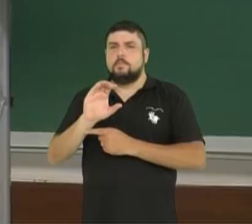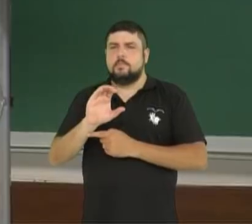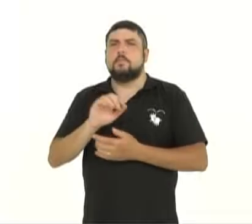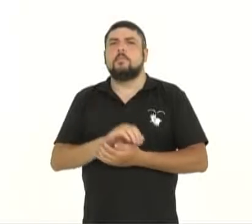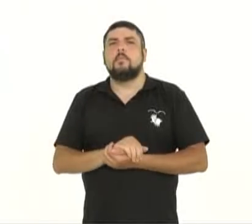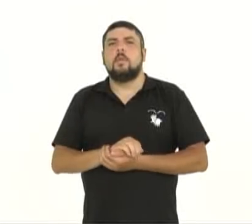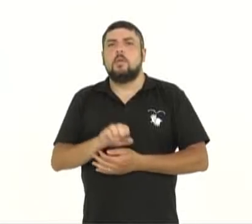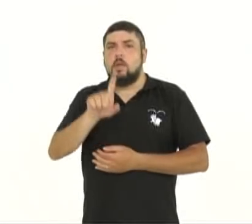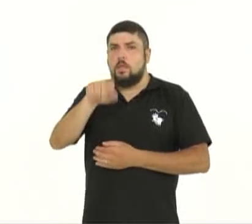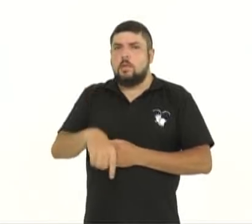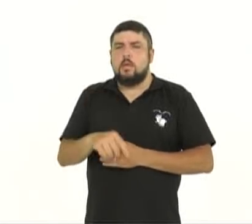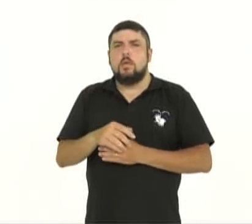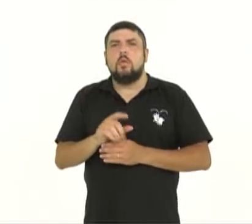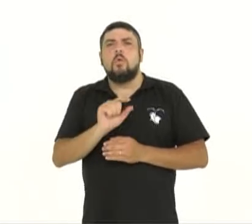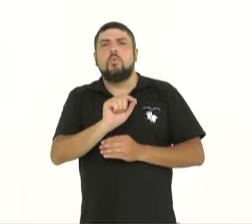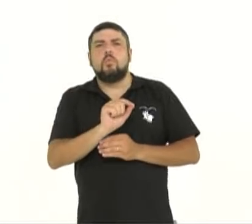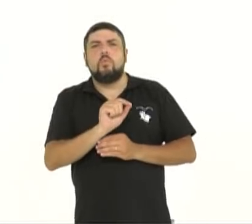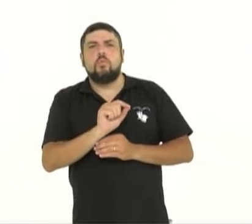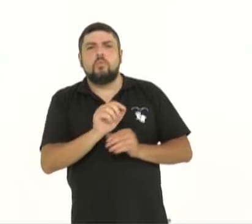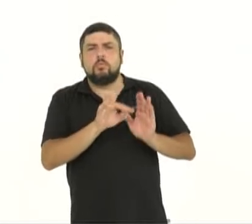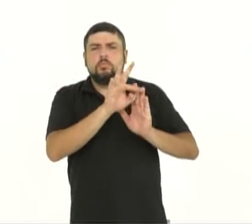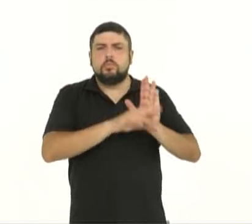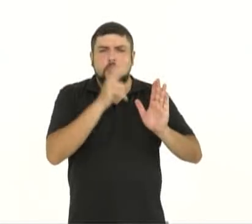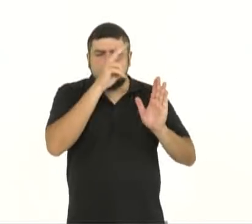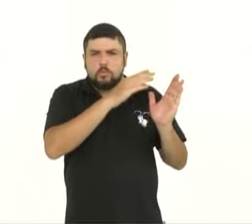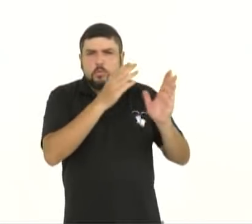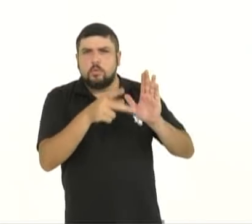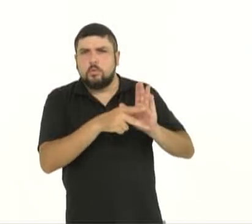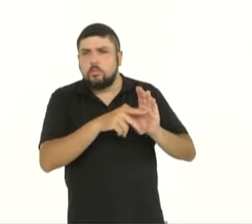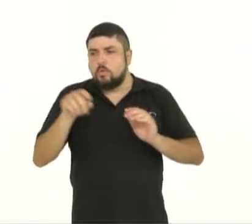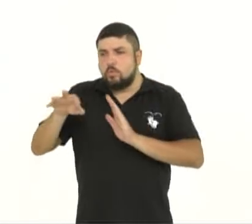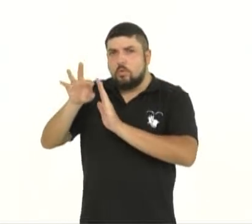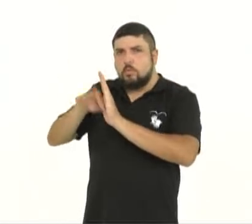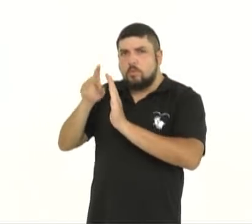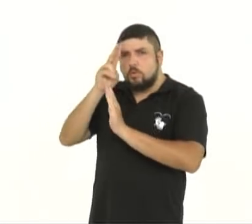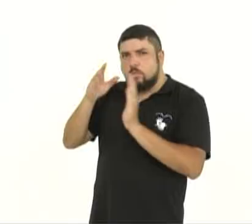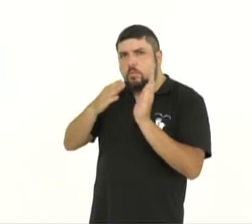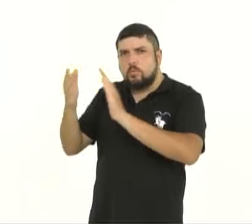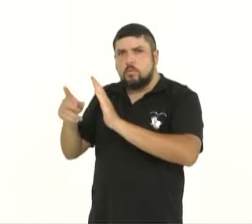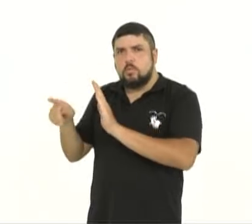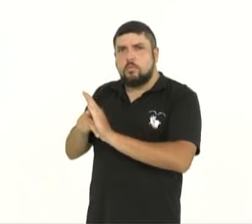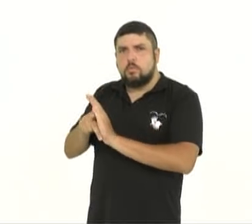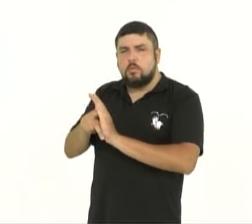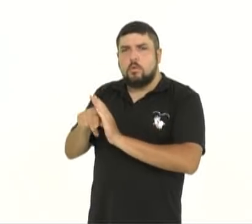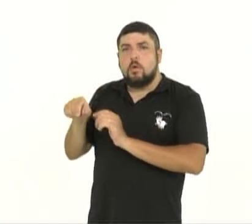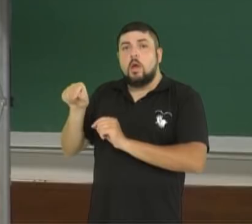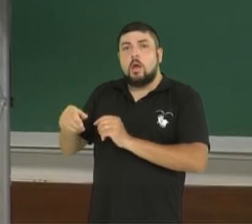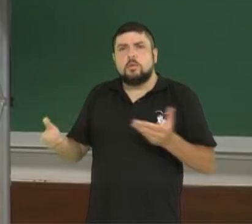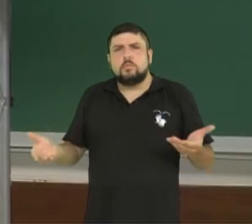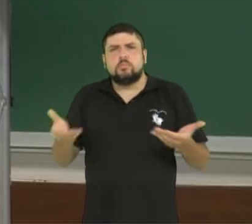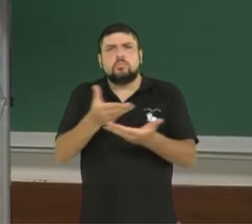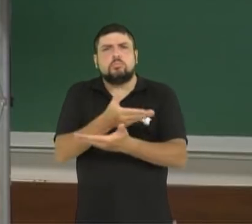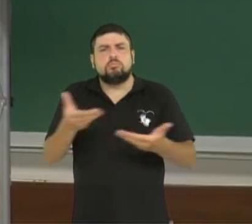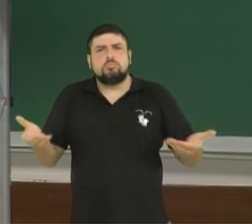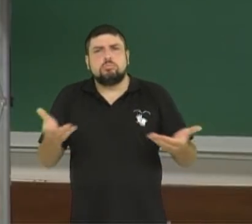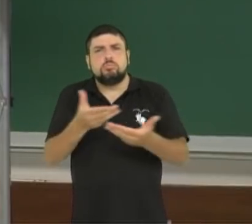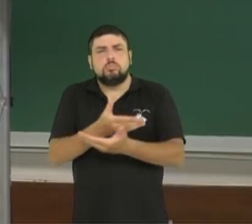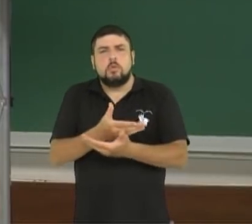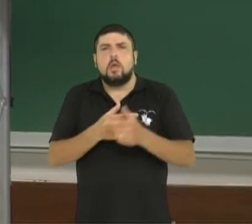uma intertextualidade, um diálogo entre os textos. Afinal, promove, né, essa interação discursiva